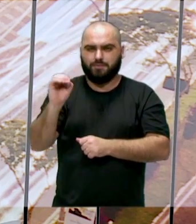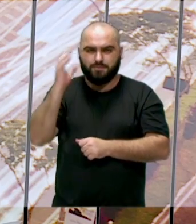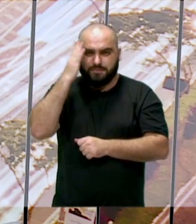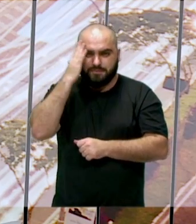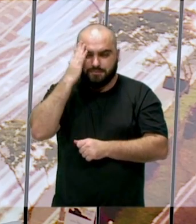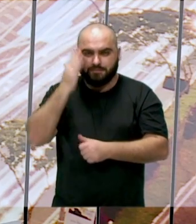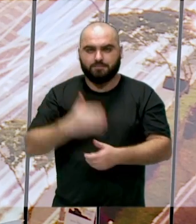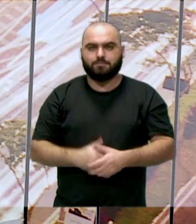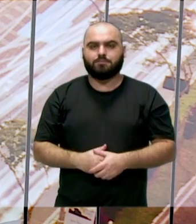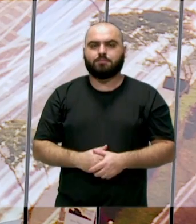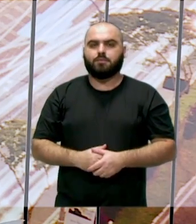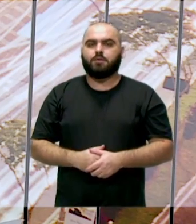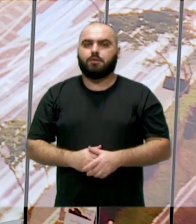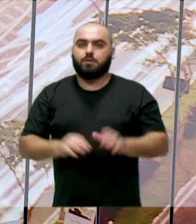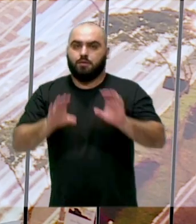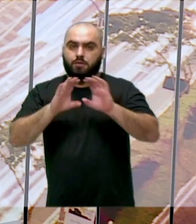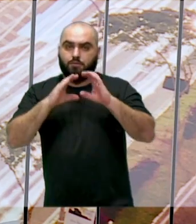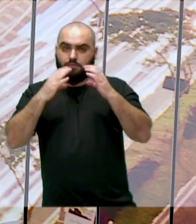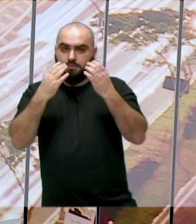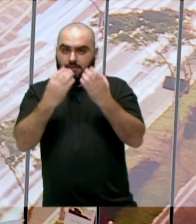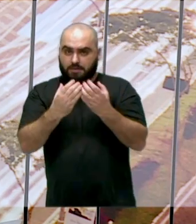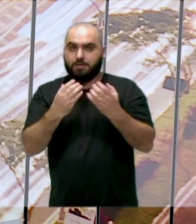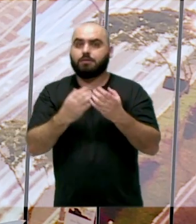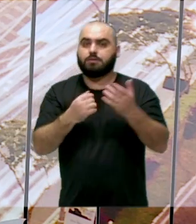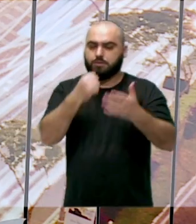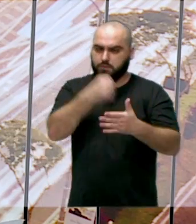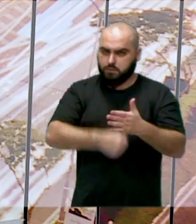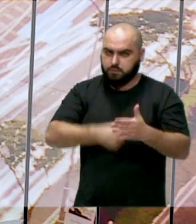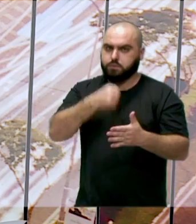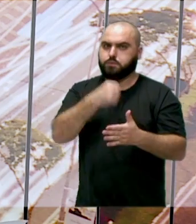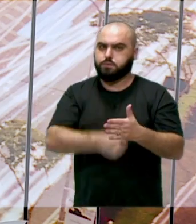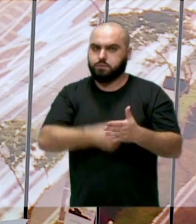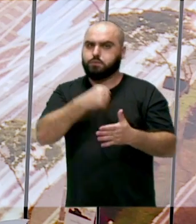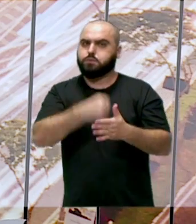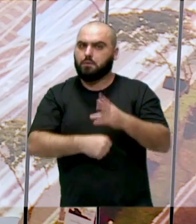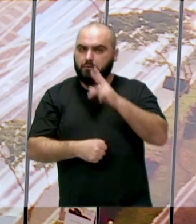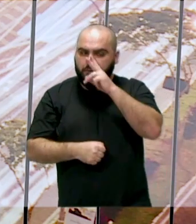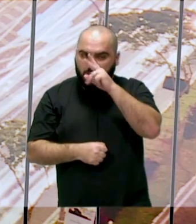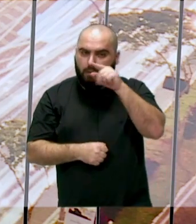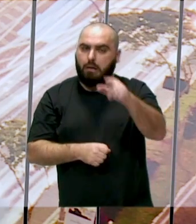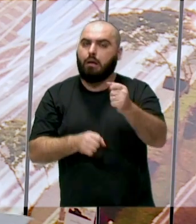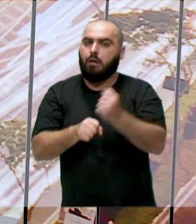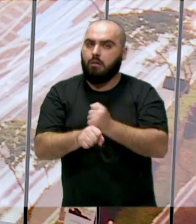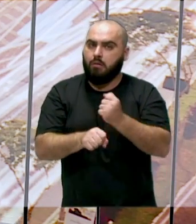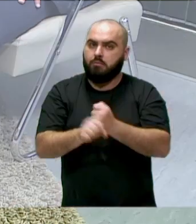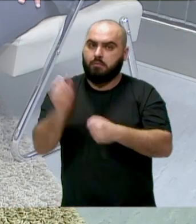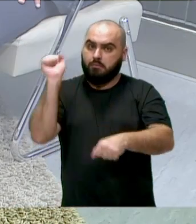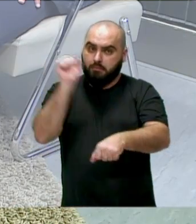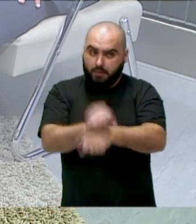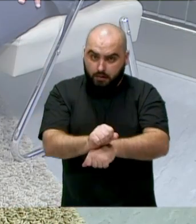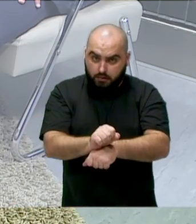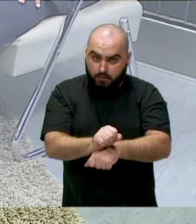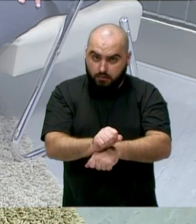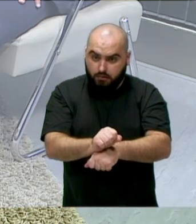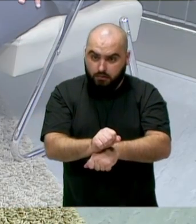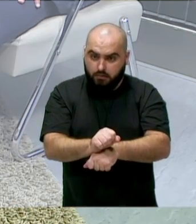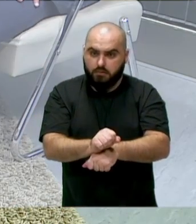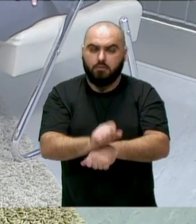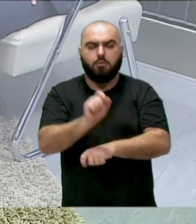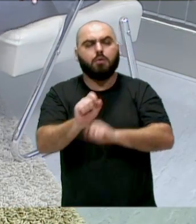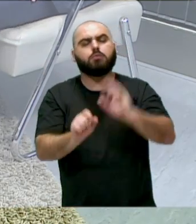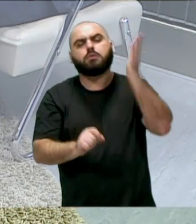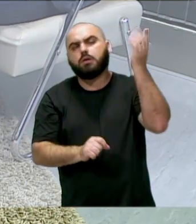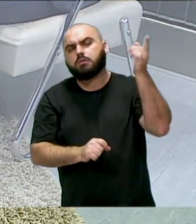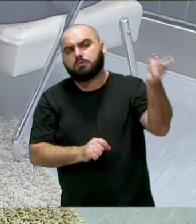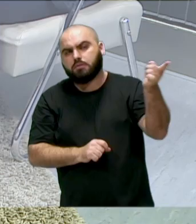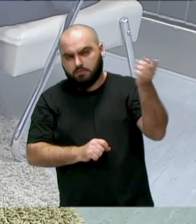A própria comunidade tem cobrado também que essa obra pare. né? O que está acontecendo no